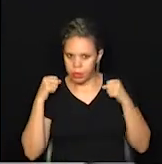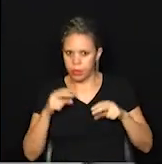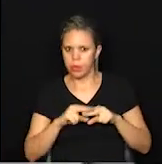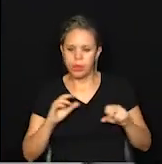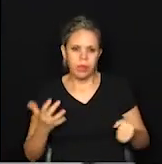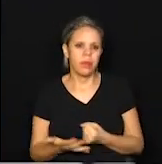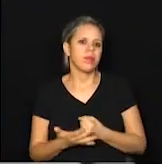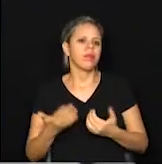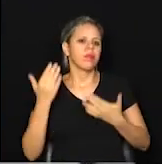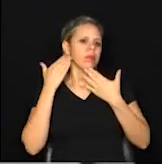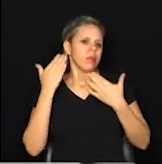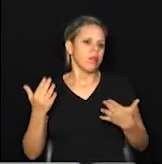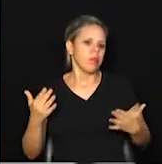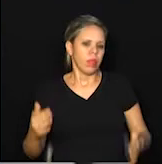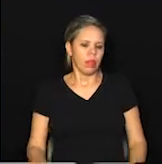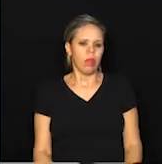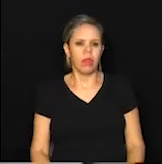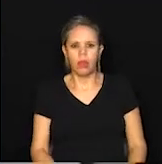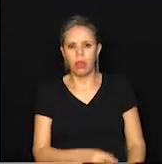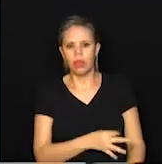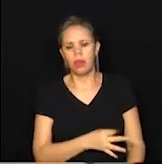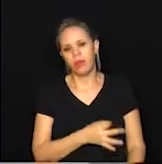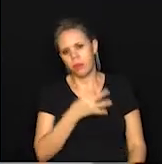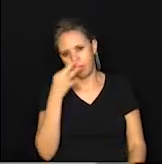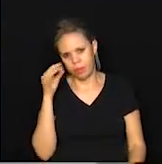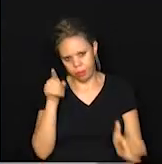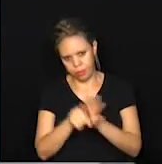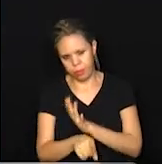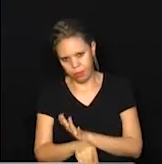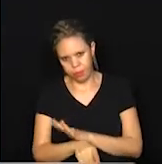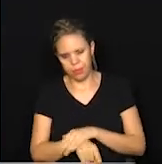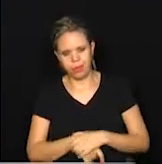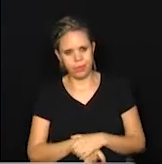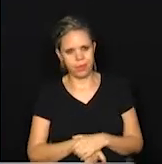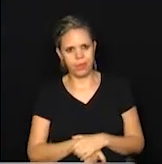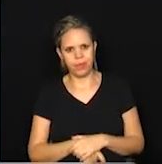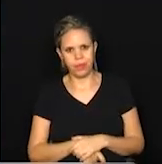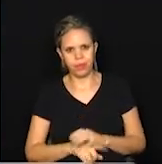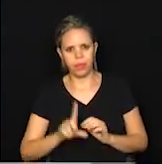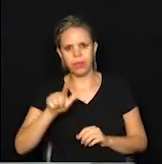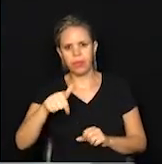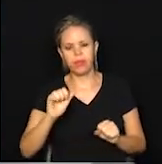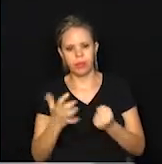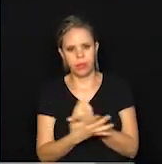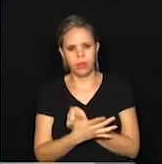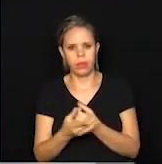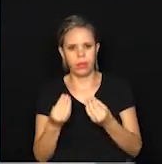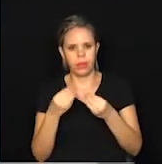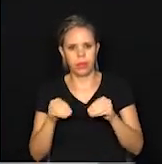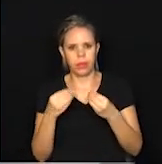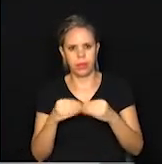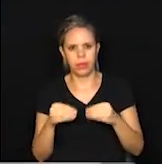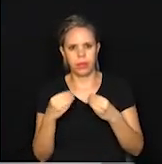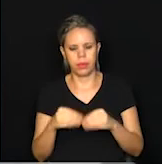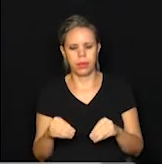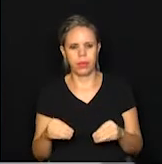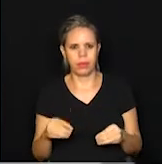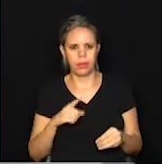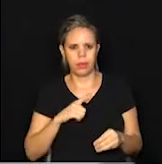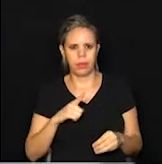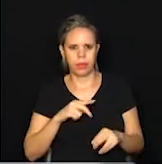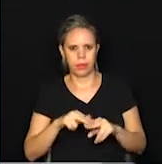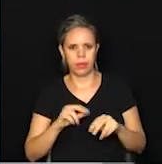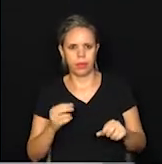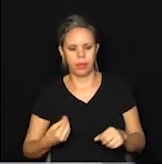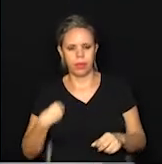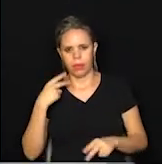pandemia. Obrigado, abraços. Uma ótima pergunta que diz respeito a esse pós-pandemia e ao prejuízo irreversível causado na